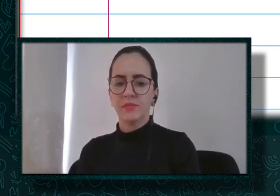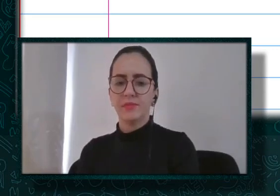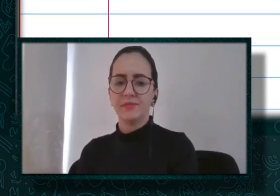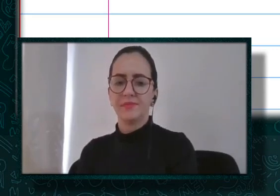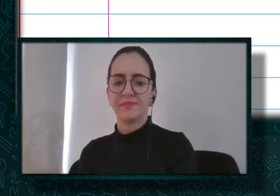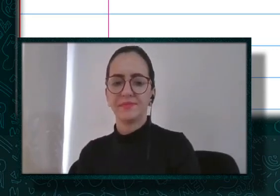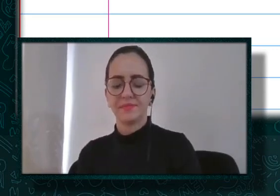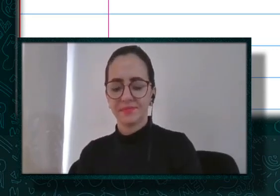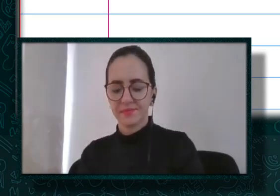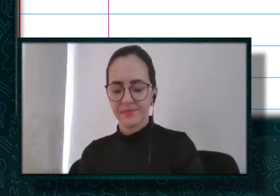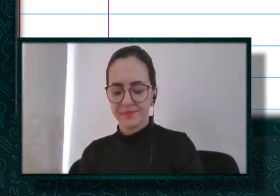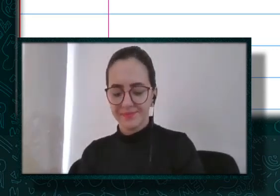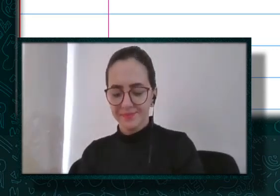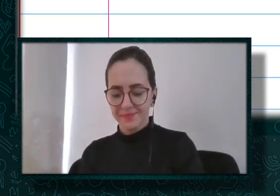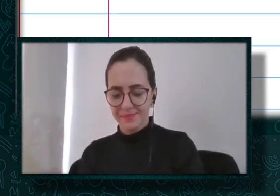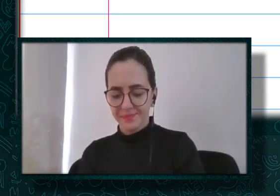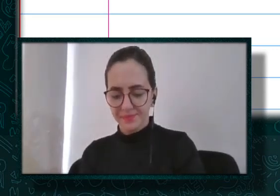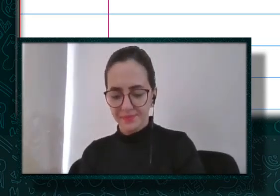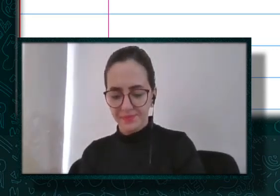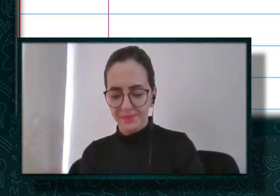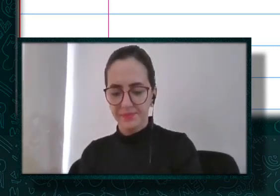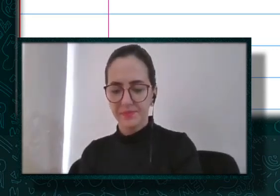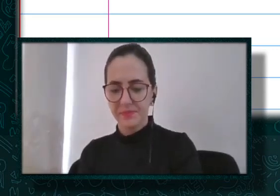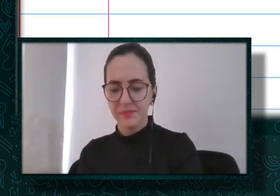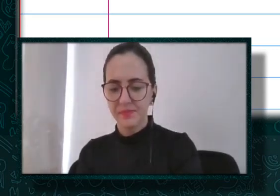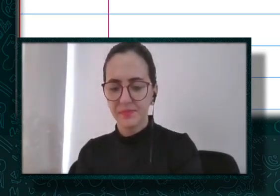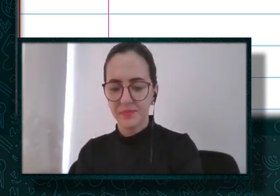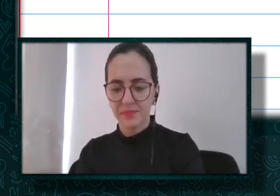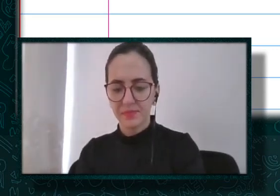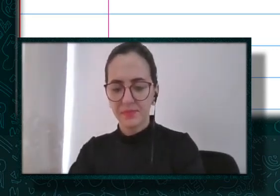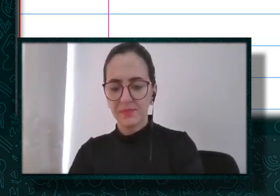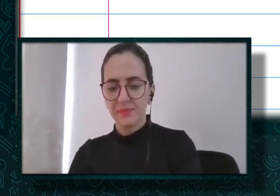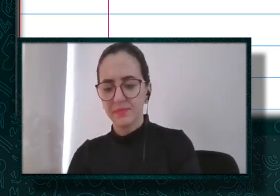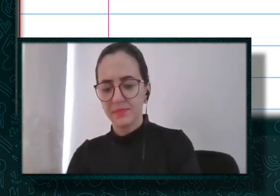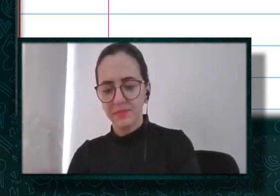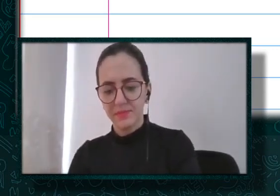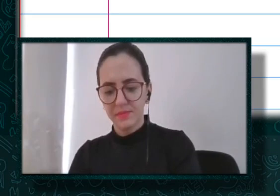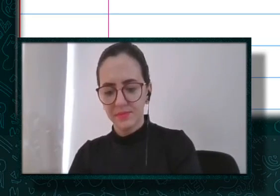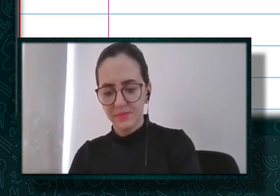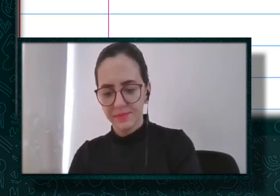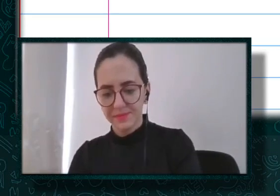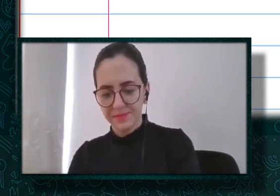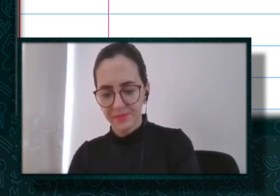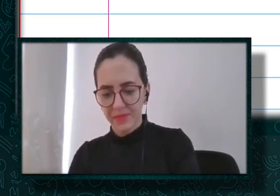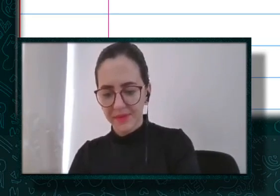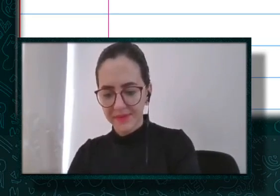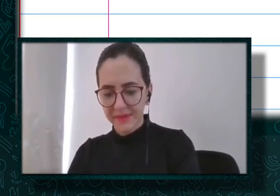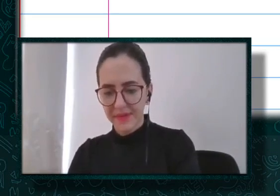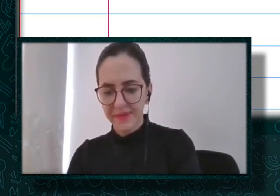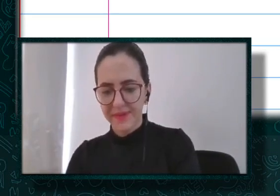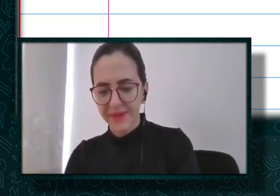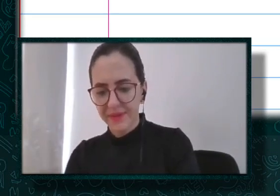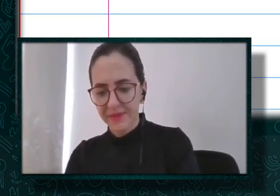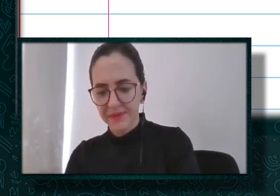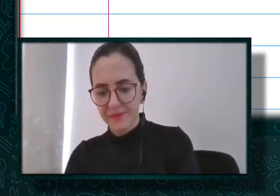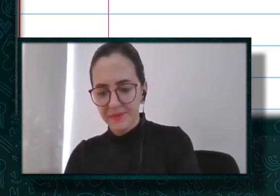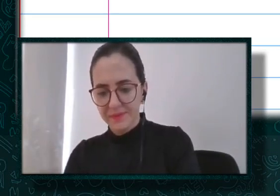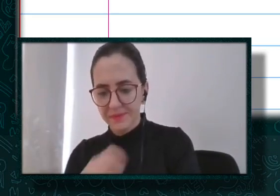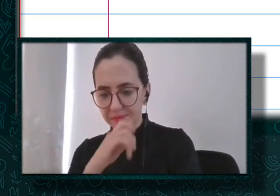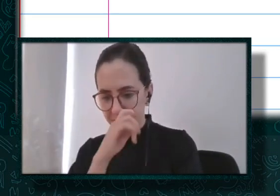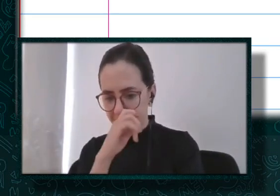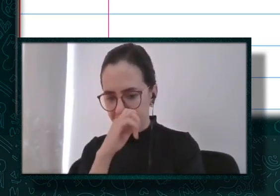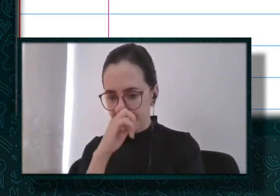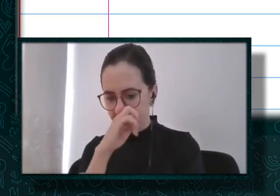Aí, novamente aqui, vou até botar em cores diferentes. A gente vai ter o antes, tá? Que é as